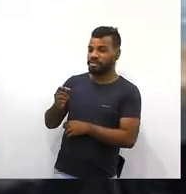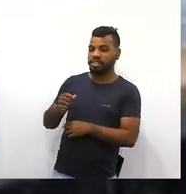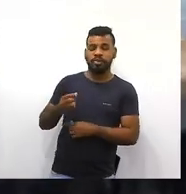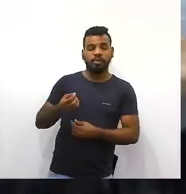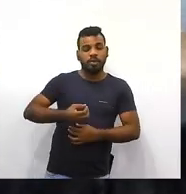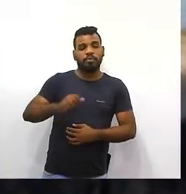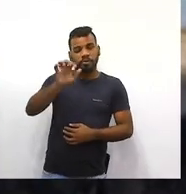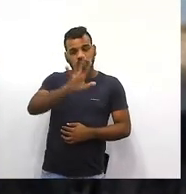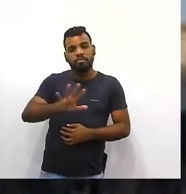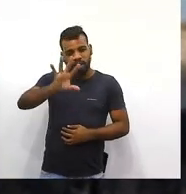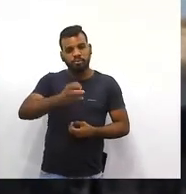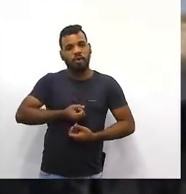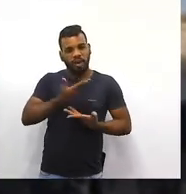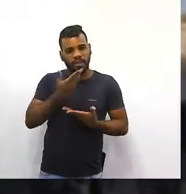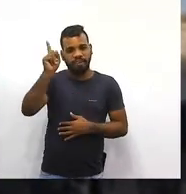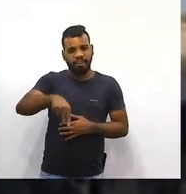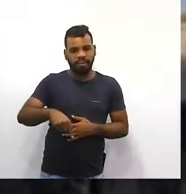poética.